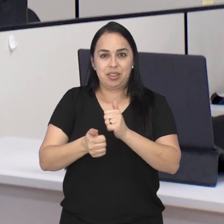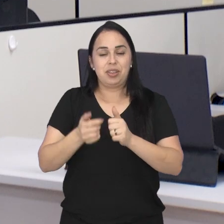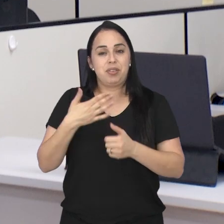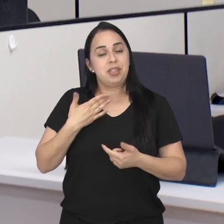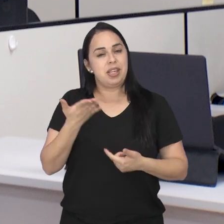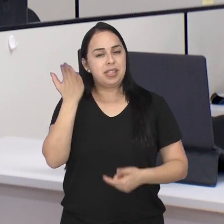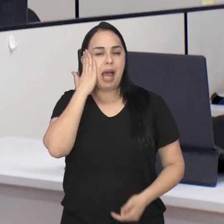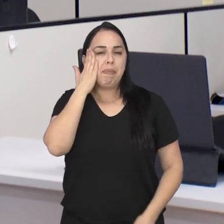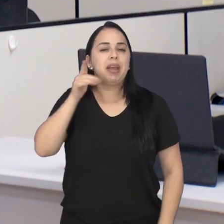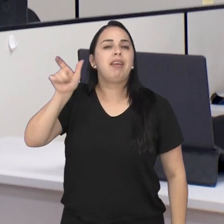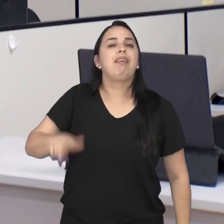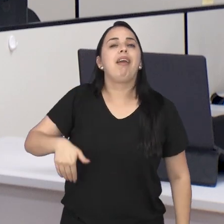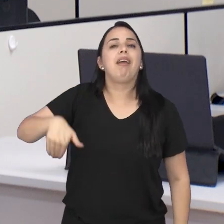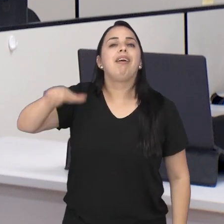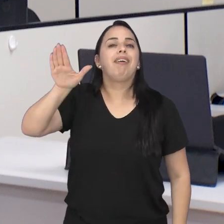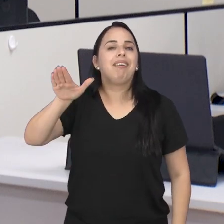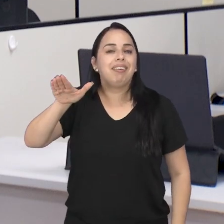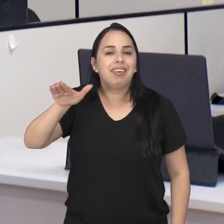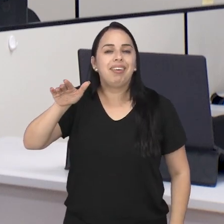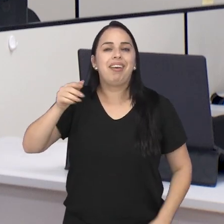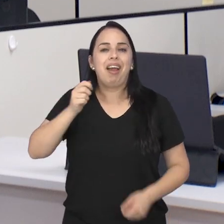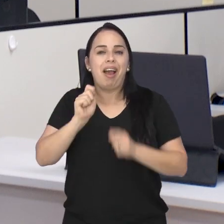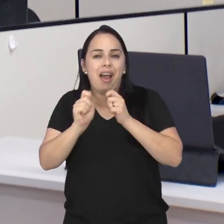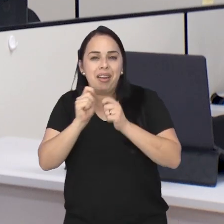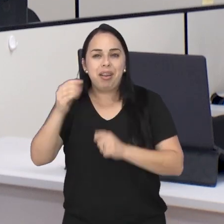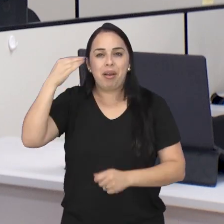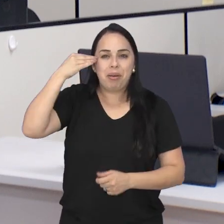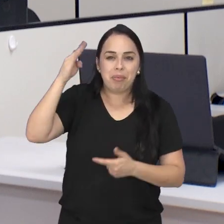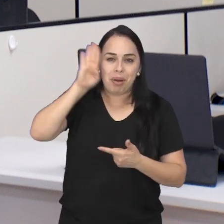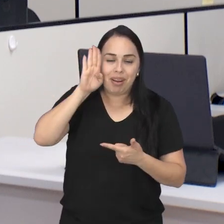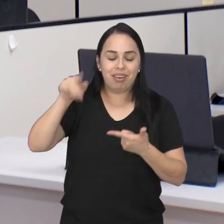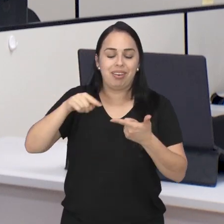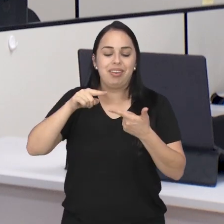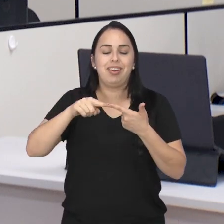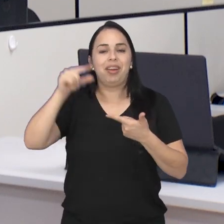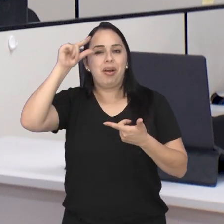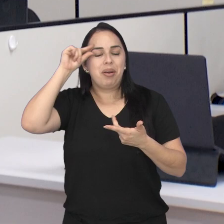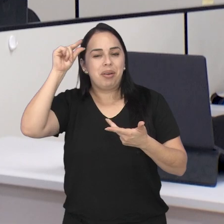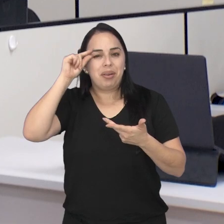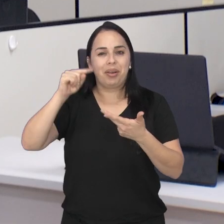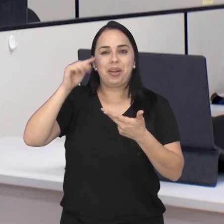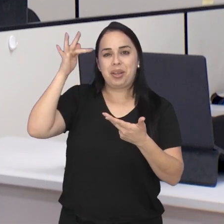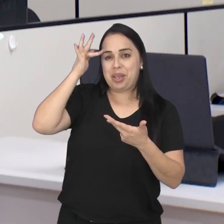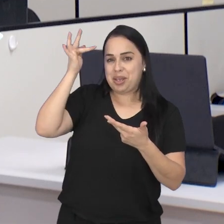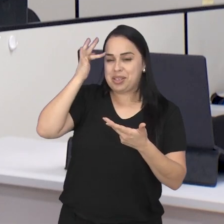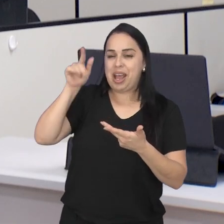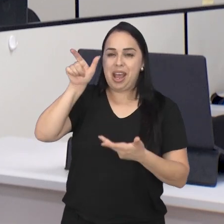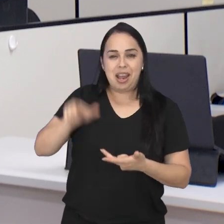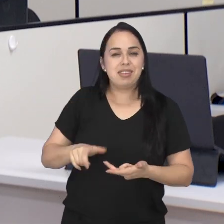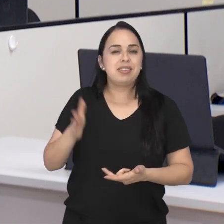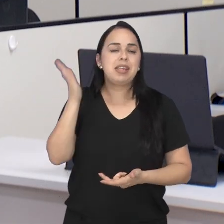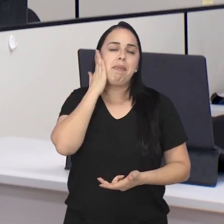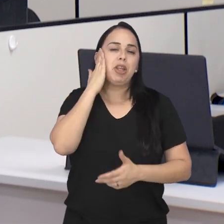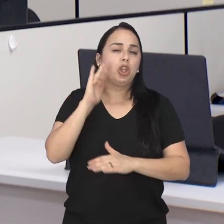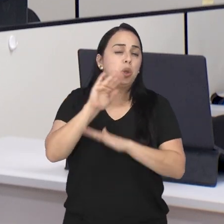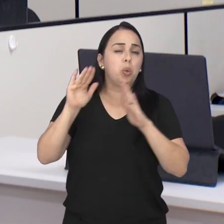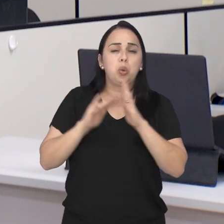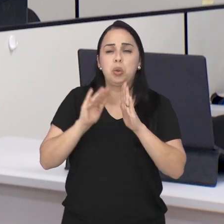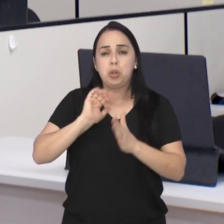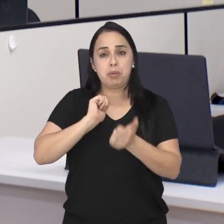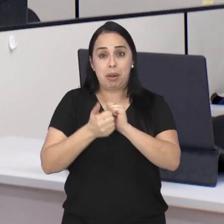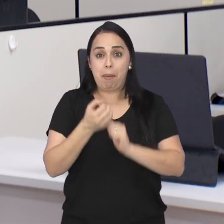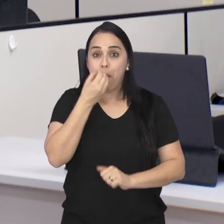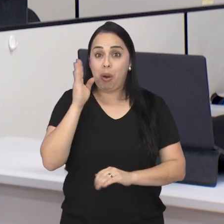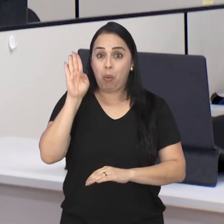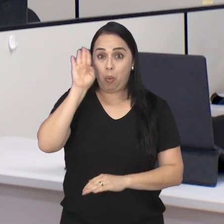Esporte e apresentação você sabe muito bem né aquela dupla vira Júnior e Bruno Castilho eles entendem tudo sobre esporte boa quarta-feira